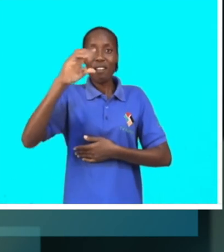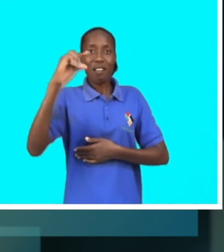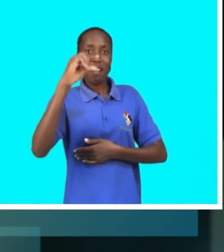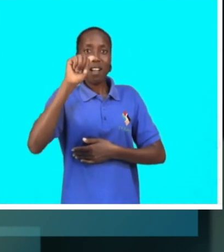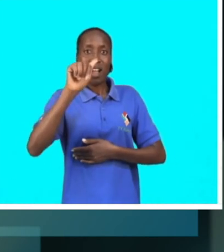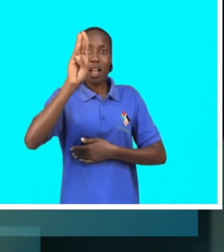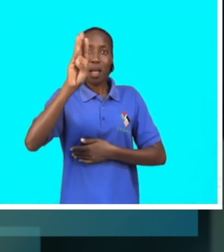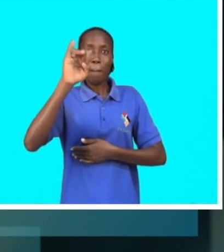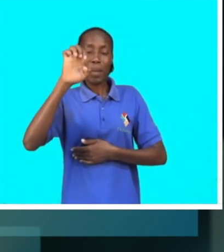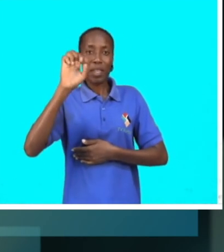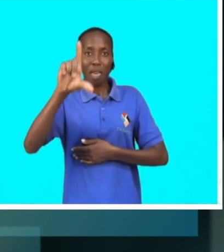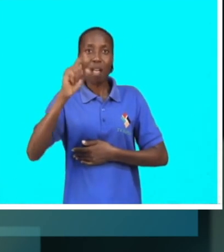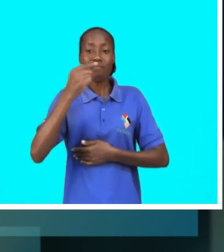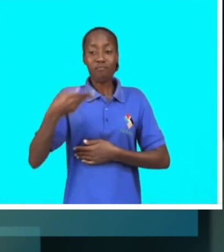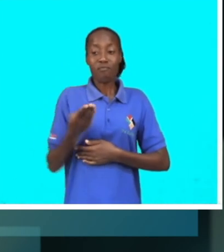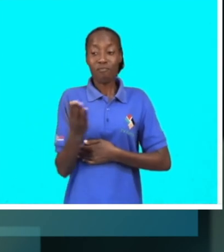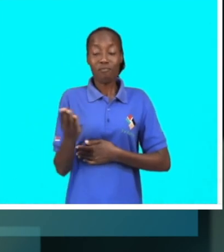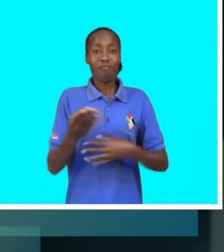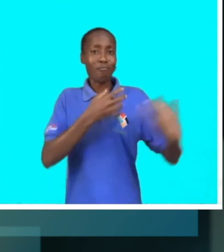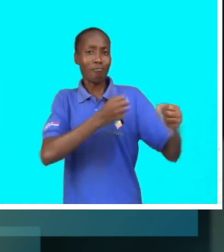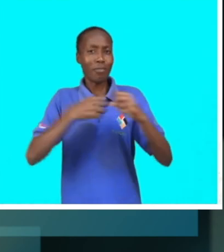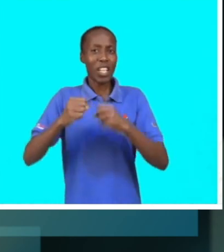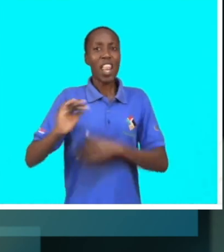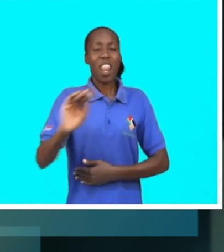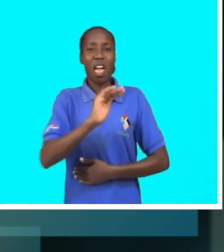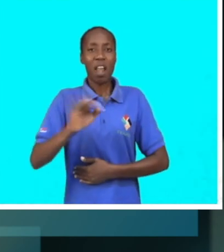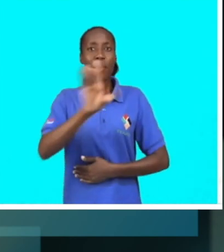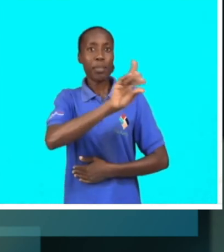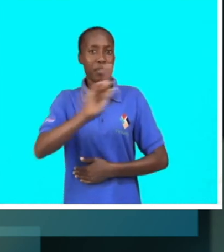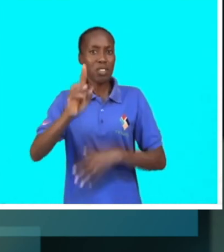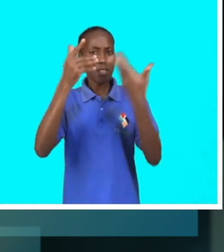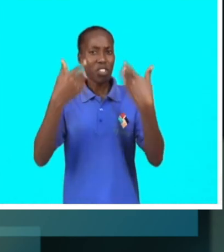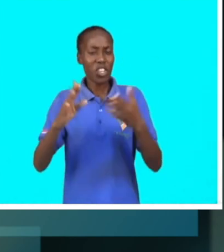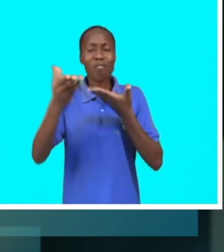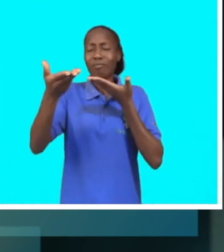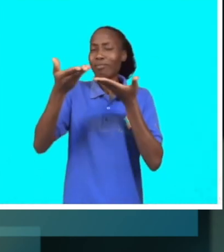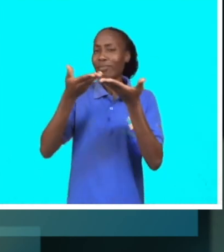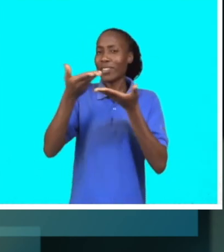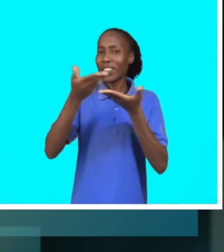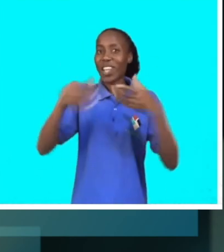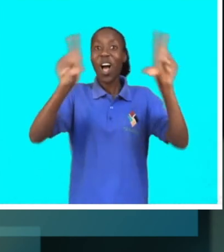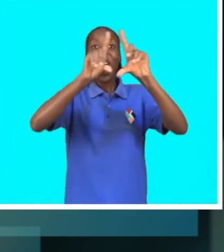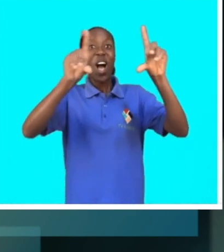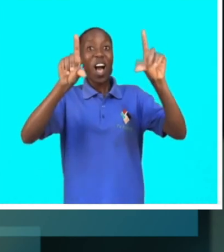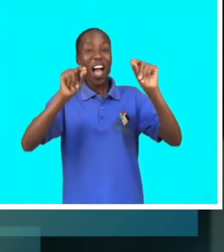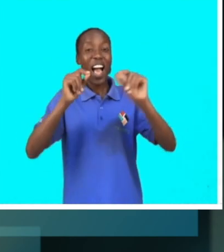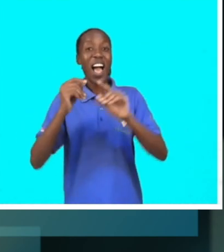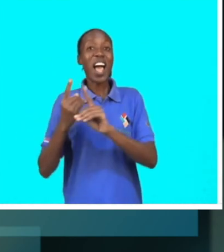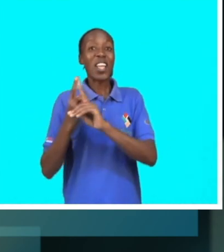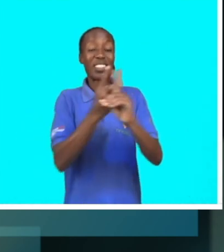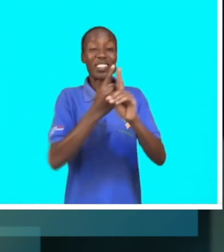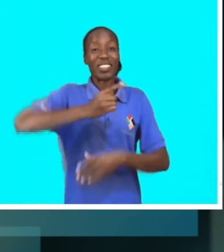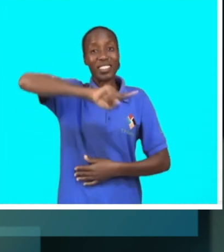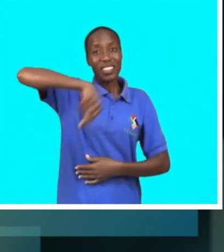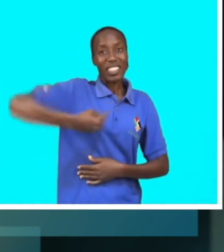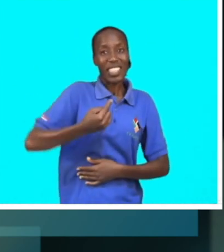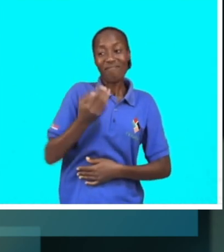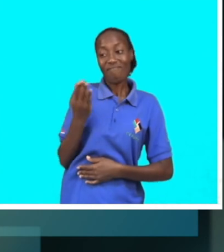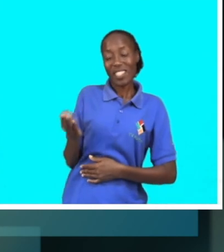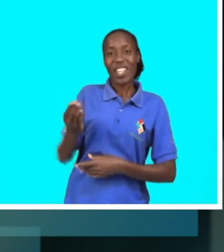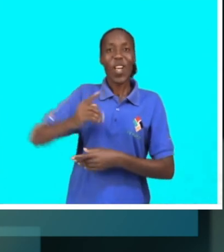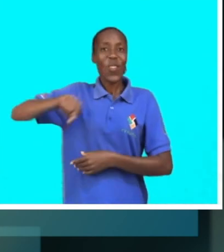que ele é ativista social para a área da deficiência, que conversamos em torno do tema, nada para nós,